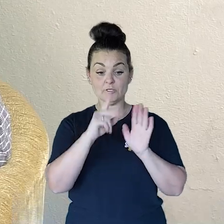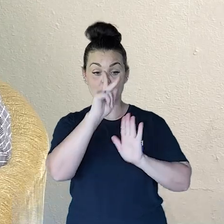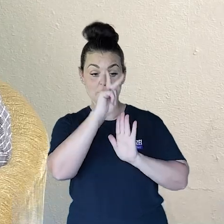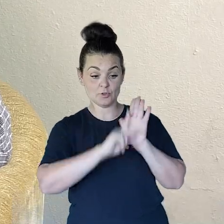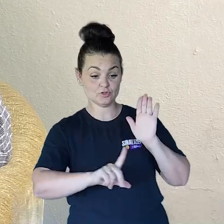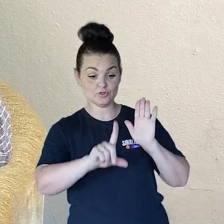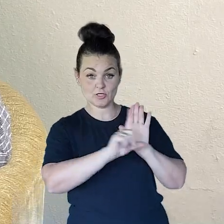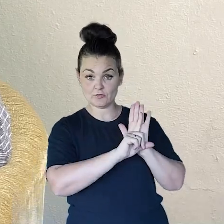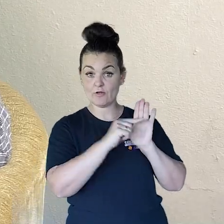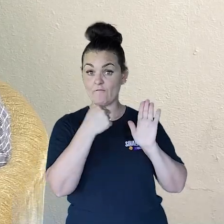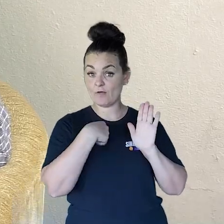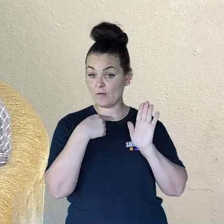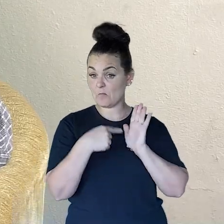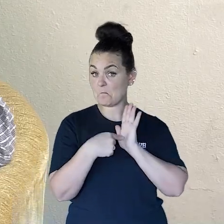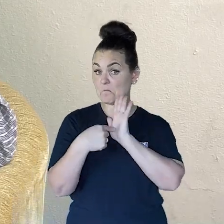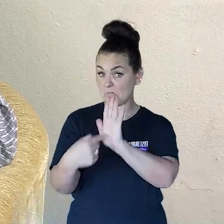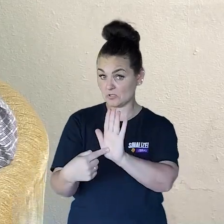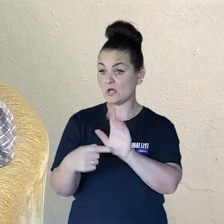no nosso município.